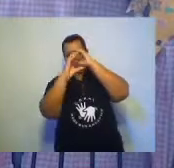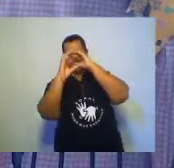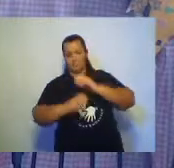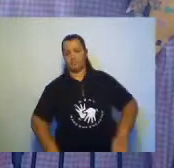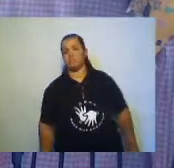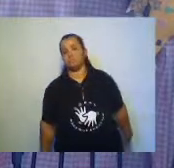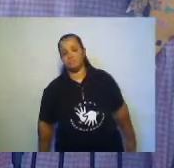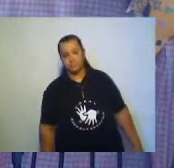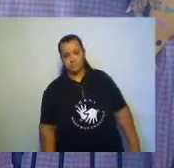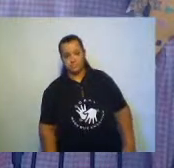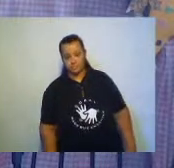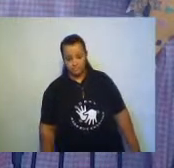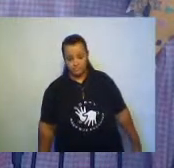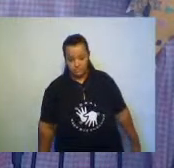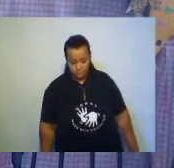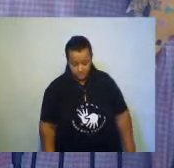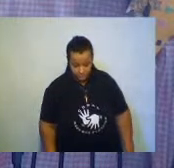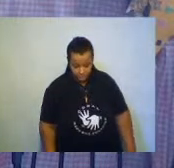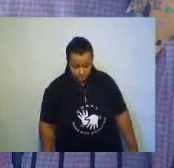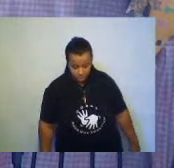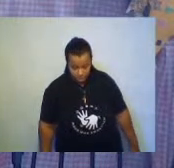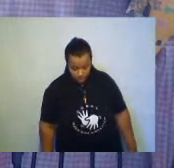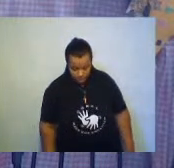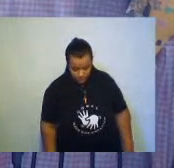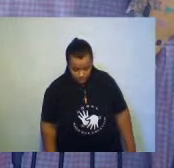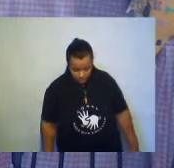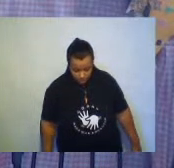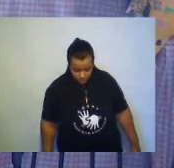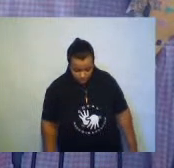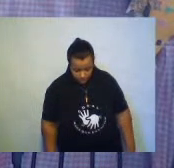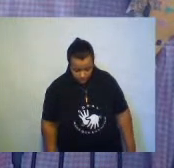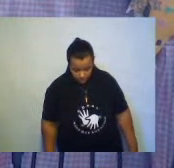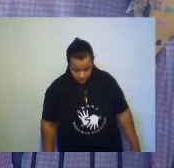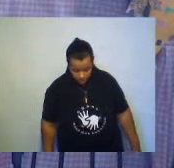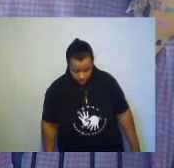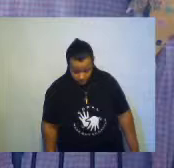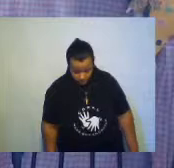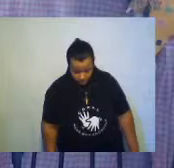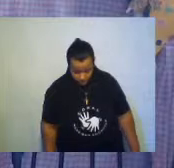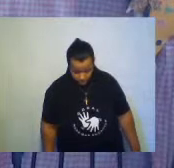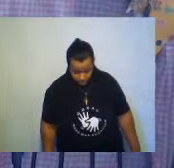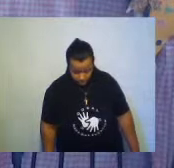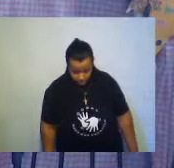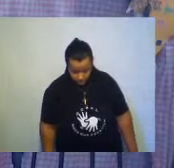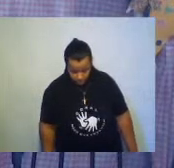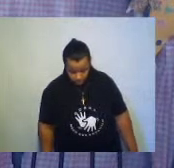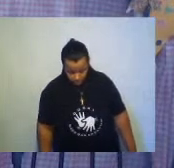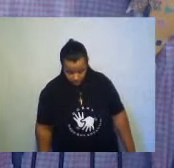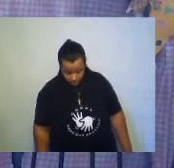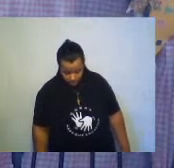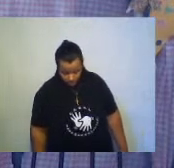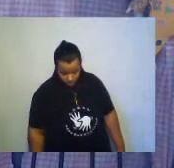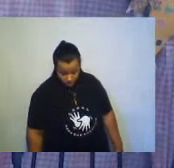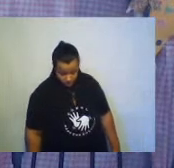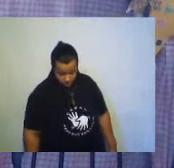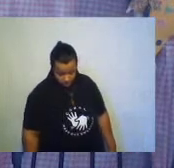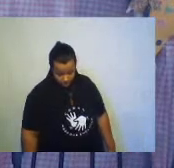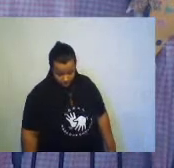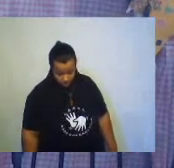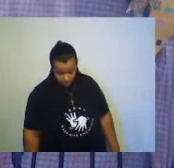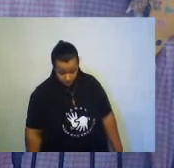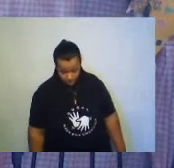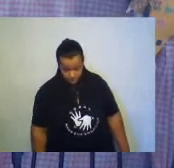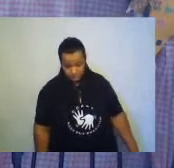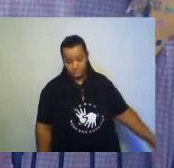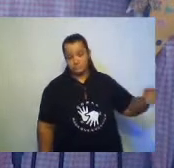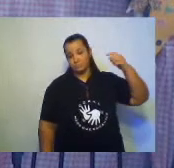obrigado Serrano, valeu mesmo, hein? Isso mesmo, vamos de música então, agora mais uma moda boa, essa é das antigas, hein? Essa aqui é para a galera das antigas, um salve